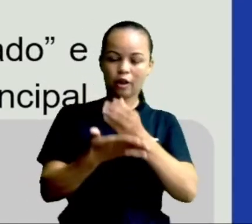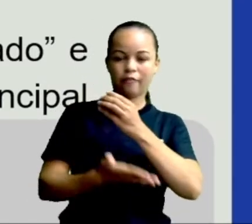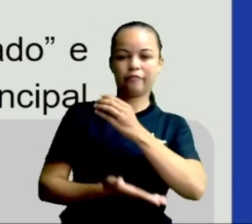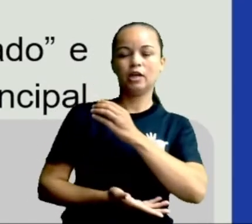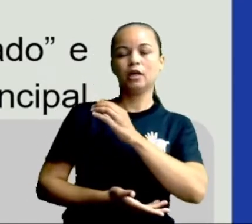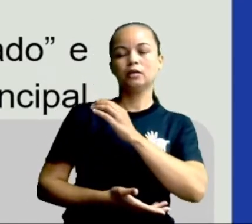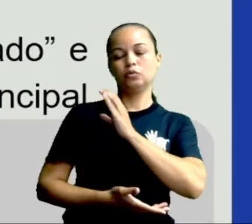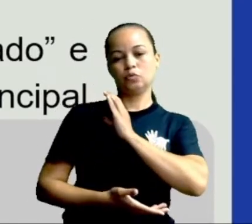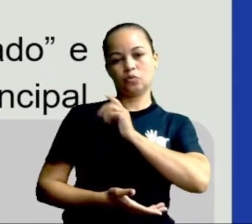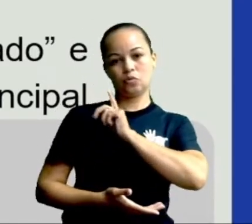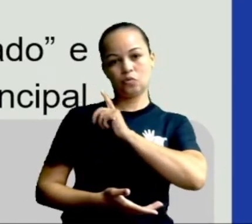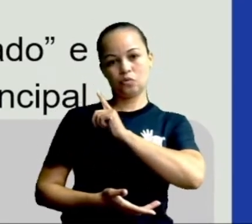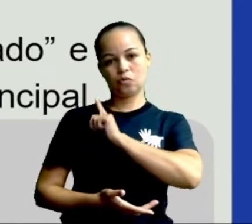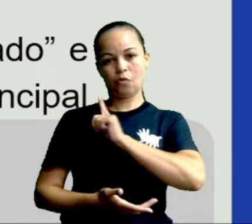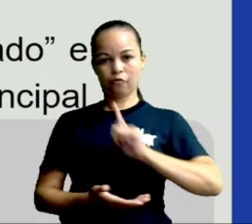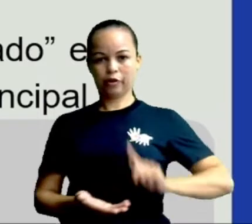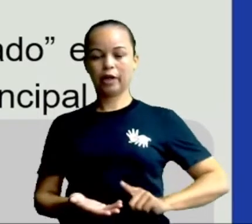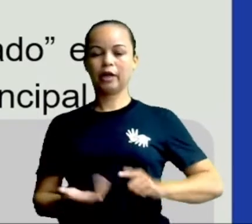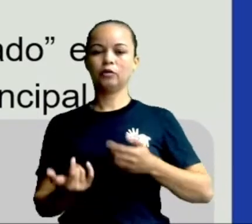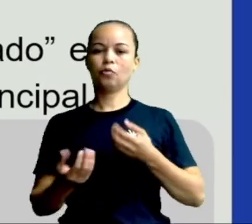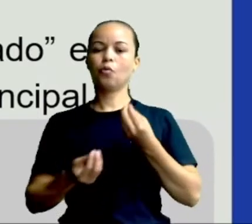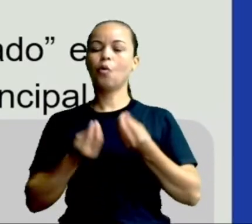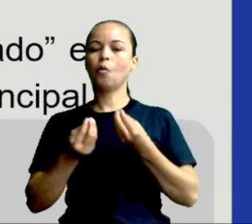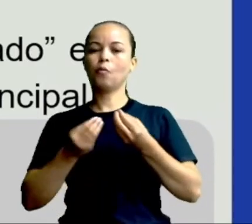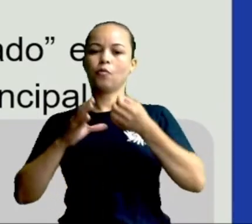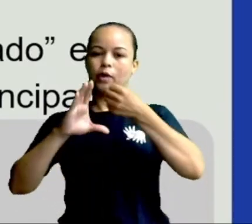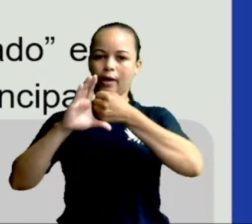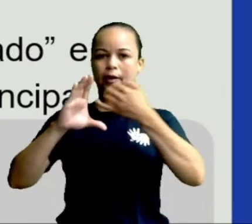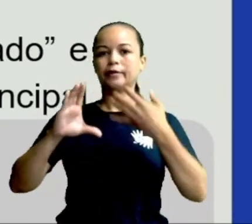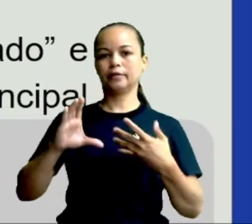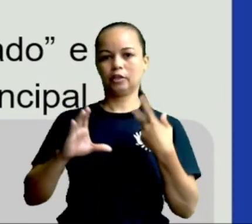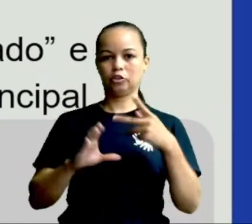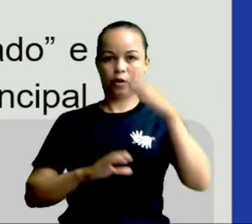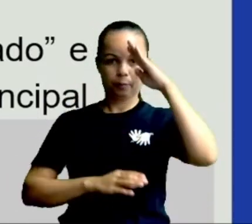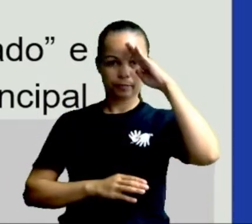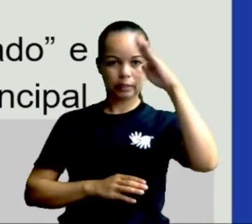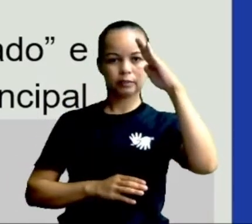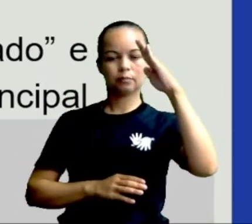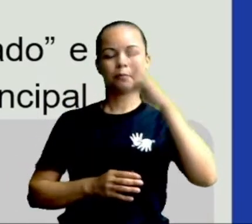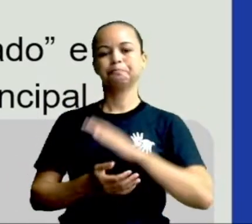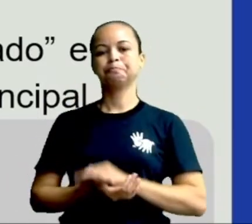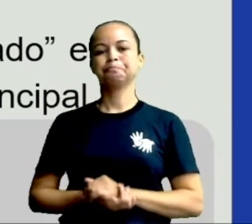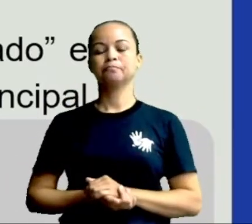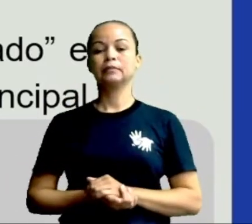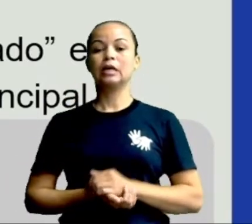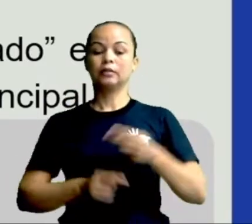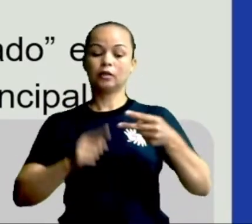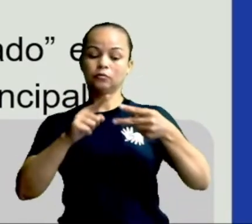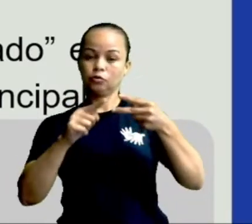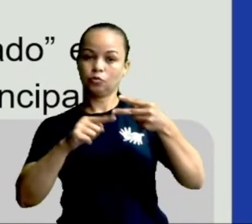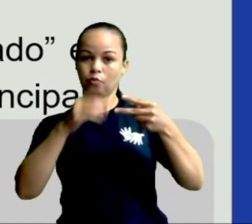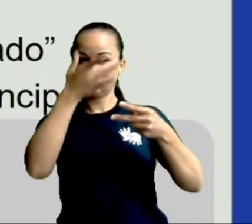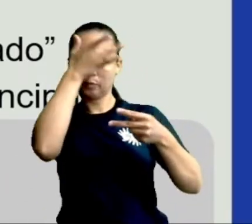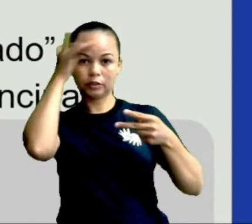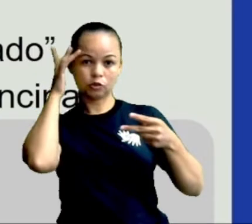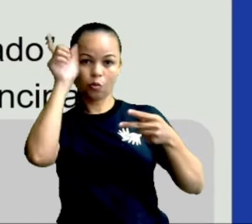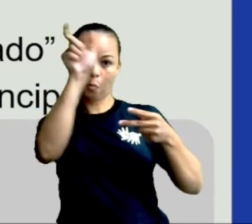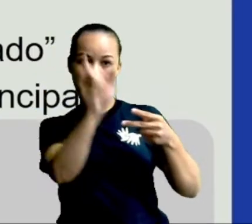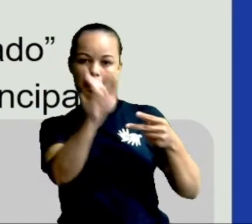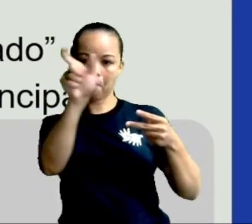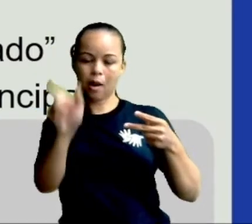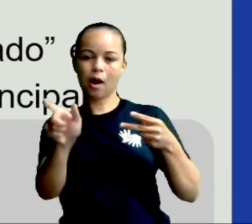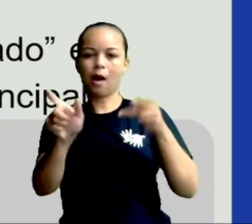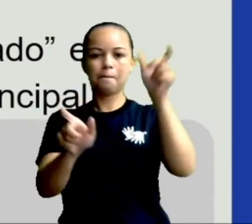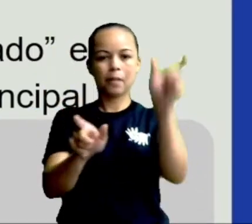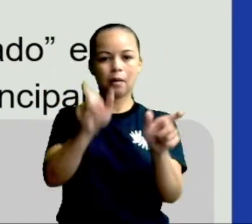governo com como a principal característica aí né então Existem duas pessoas e como representar